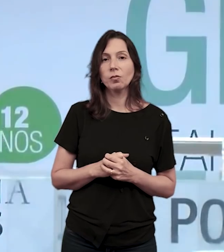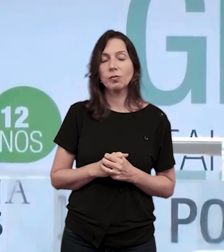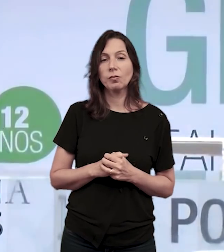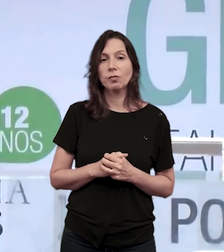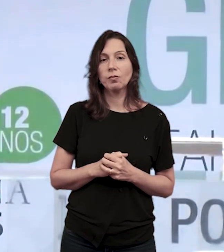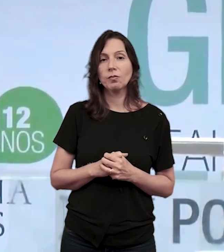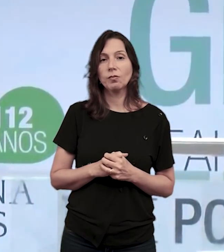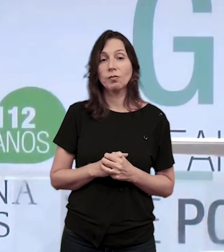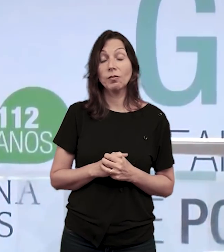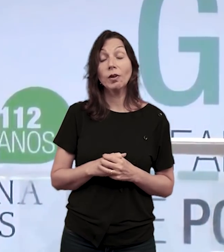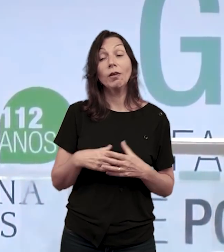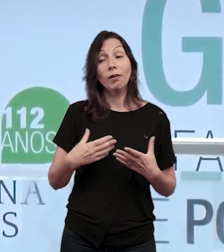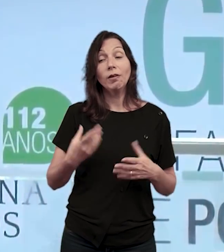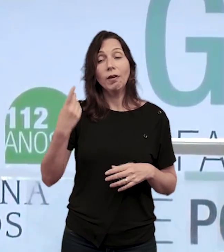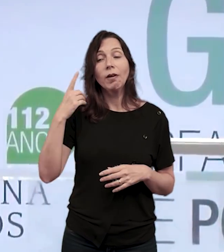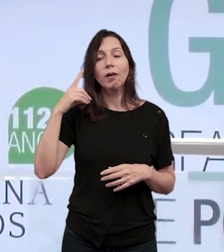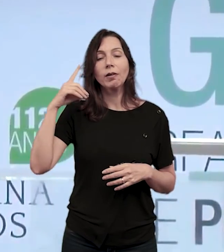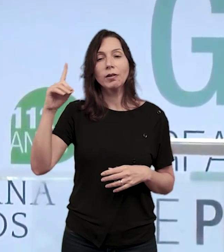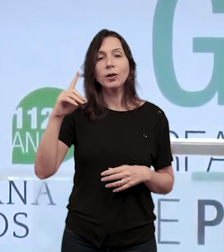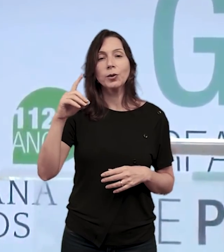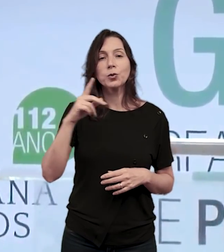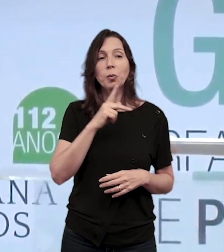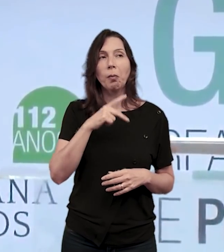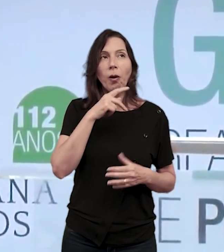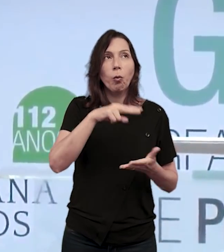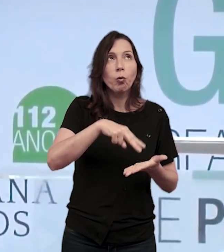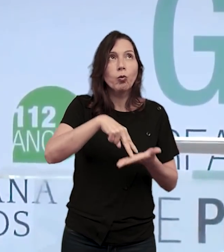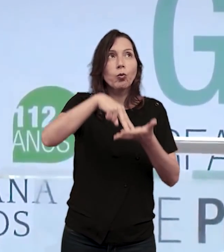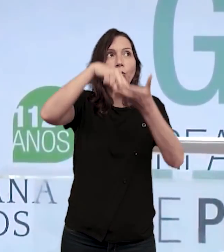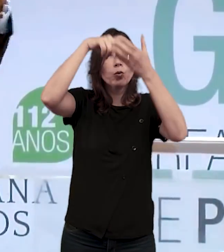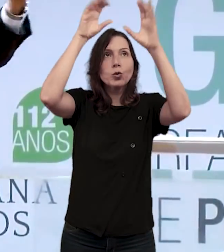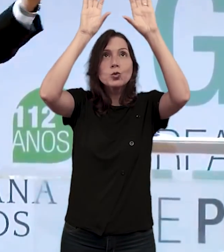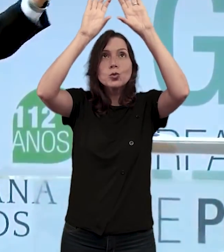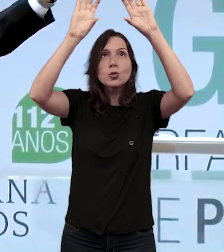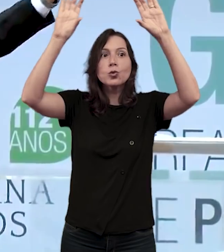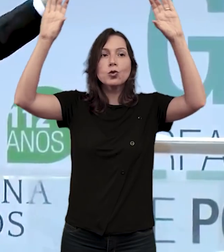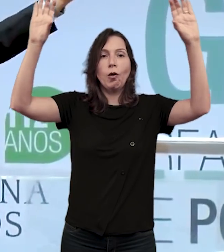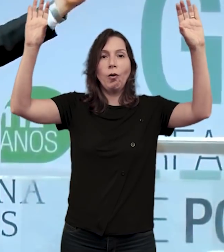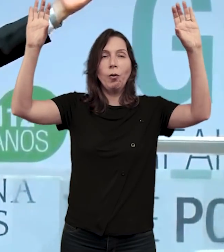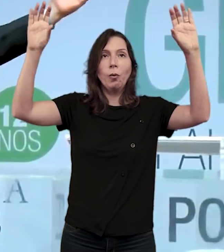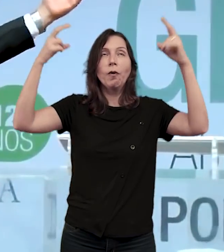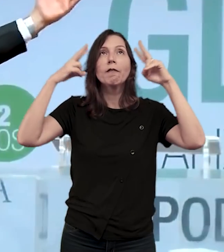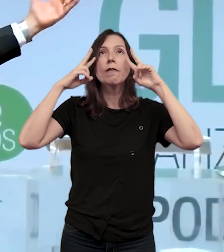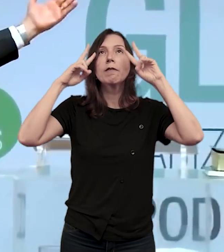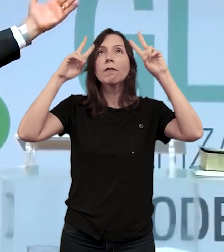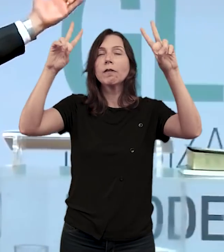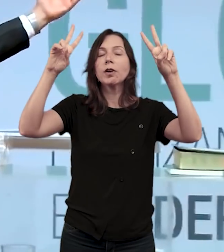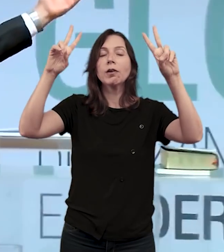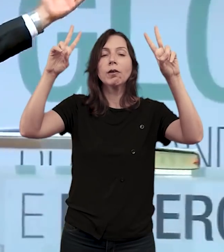Aí Deus leva o cara para o céu, terceiro céu, vê coisa que ninguém pode referir.